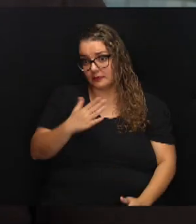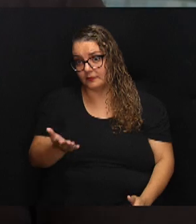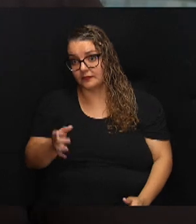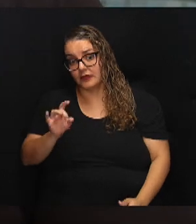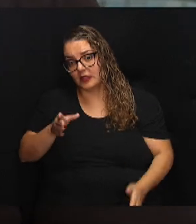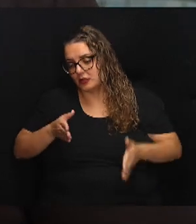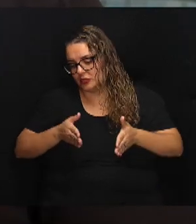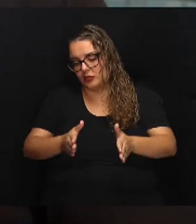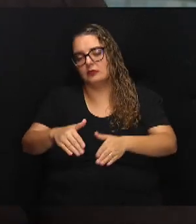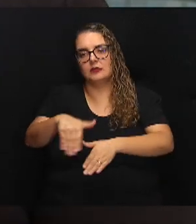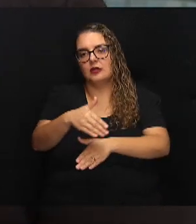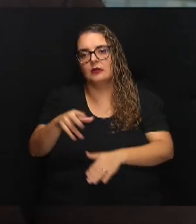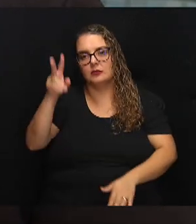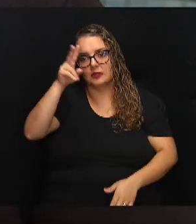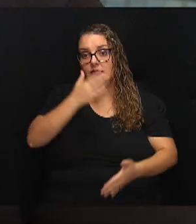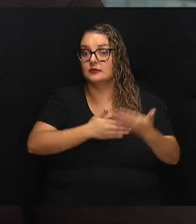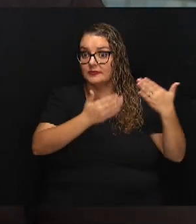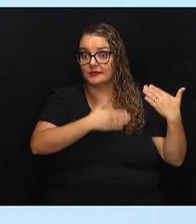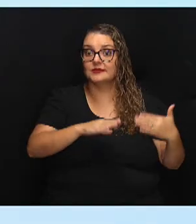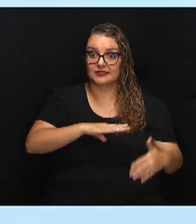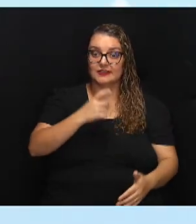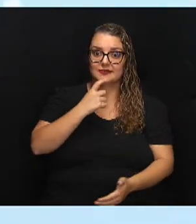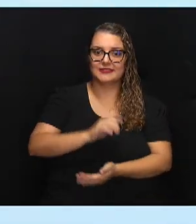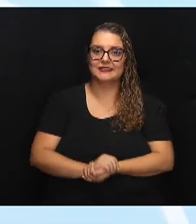passagem que nos lembra do passado de Campinas.